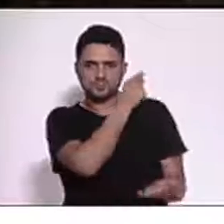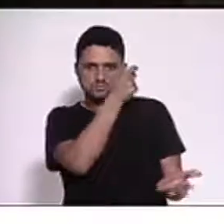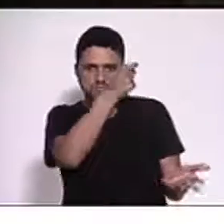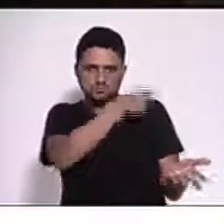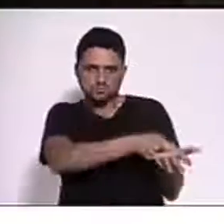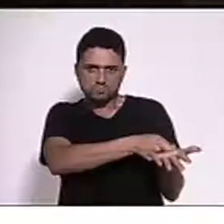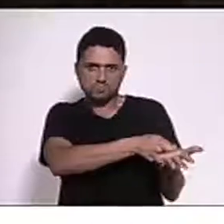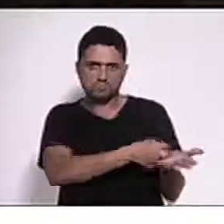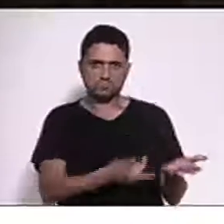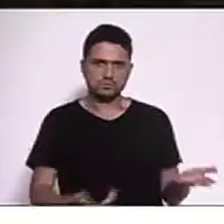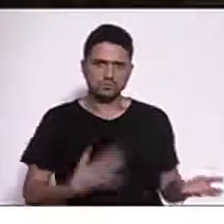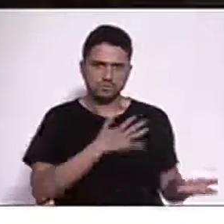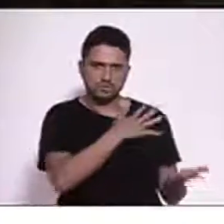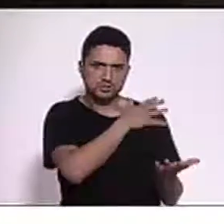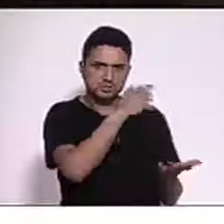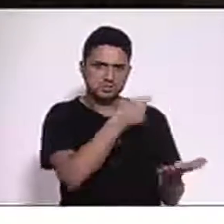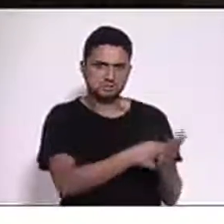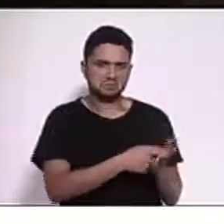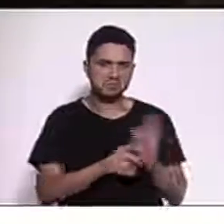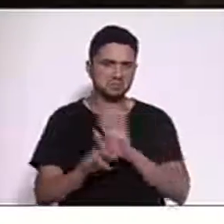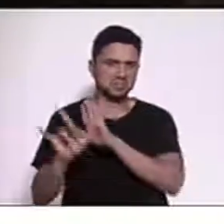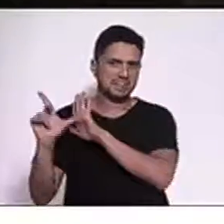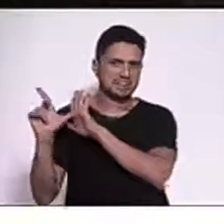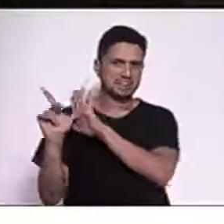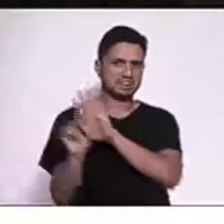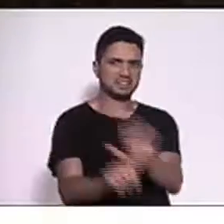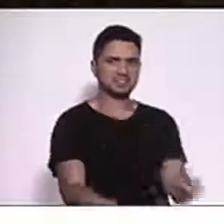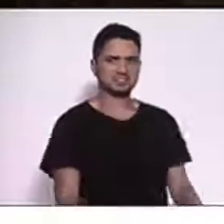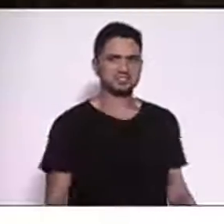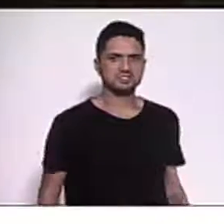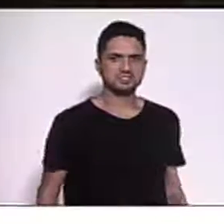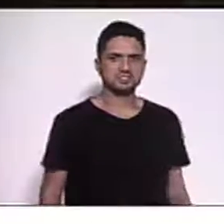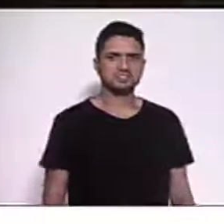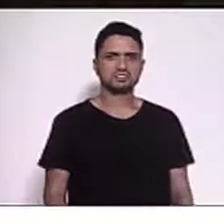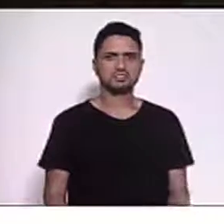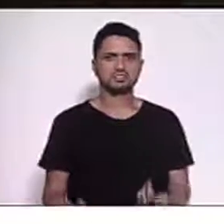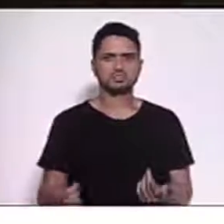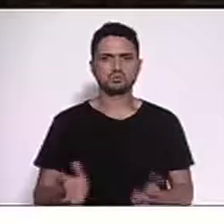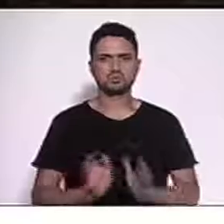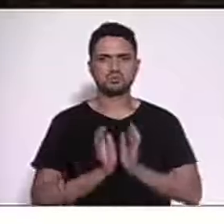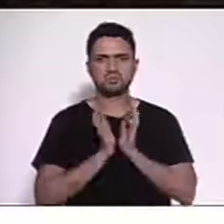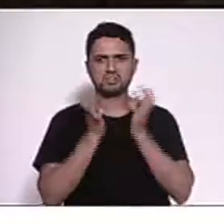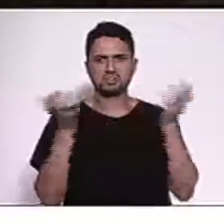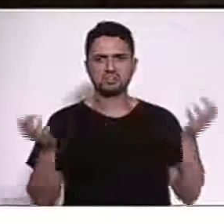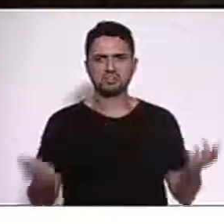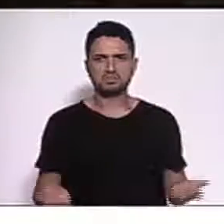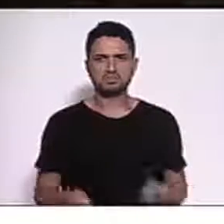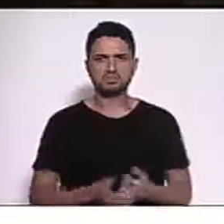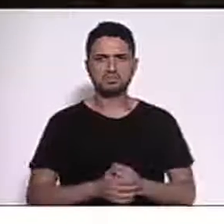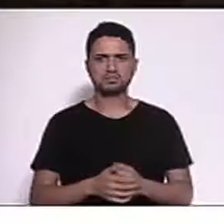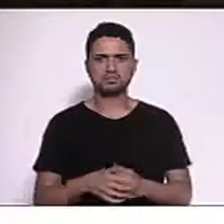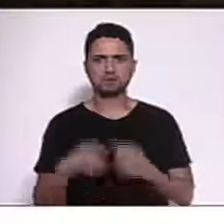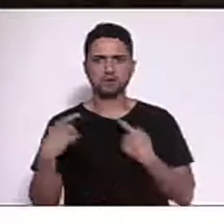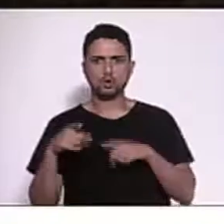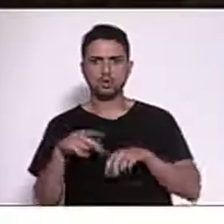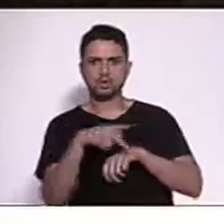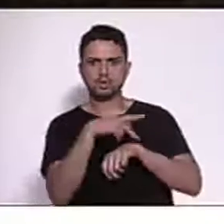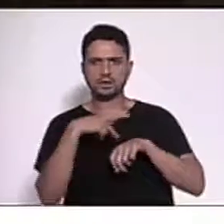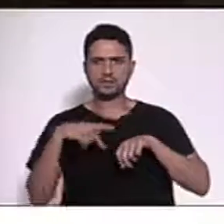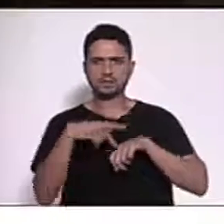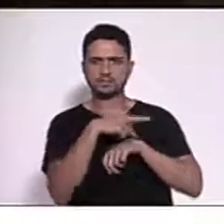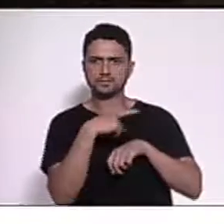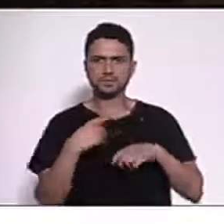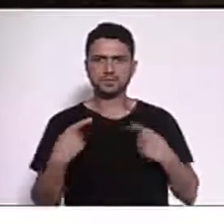a ditadura mais atrasada, mais anti-intelectual, mais anti-republicana,